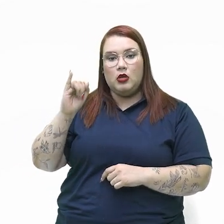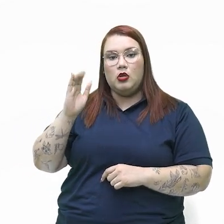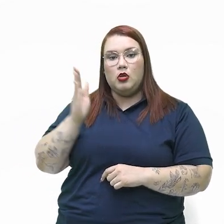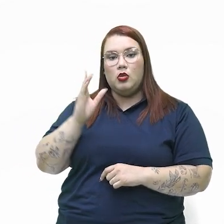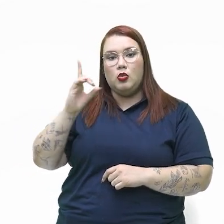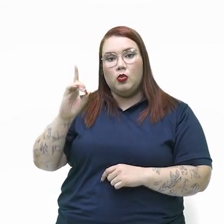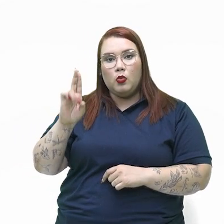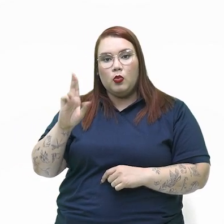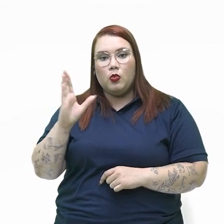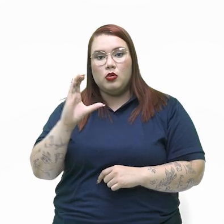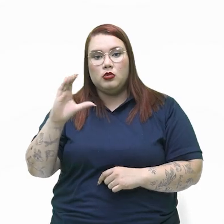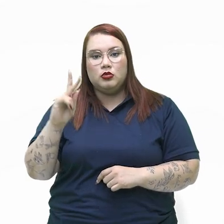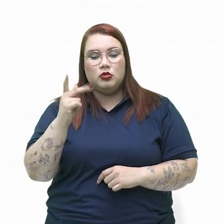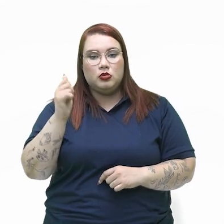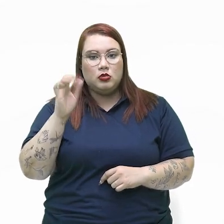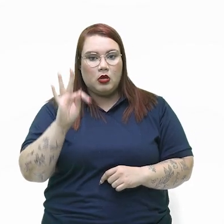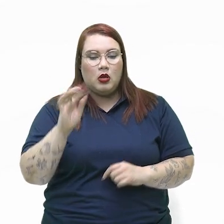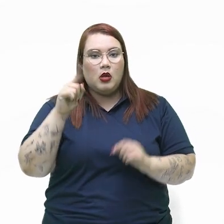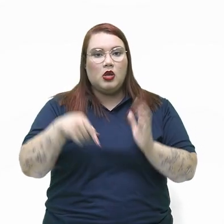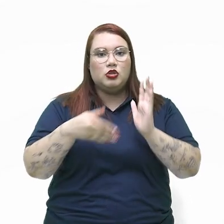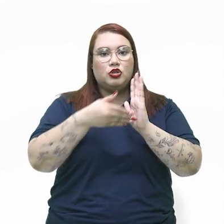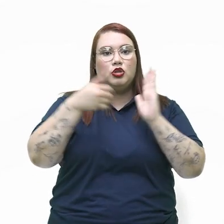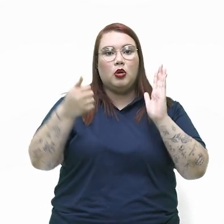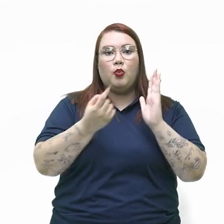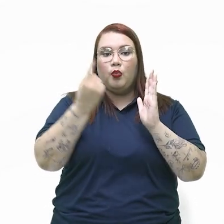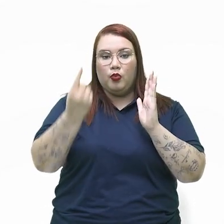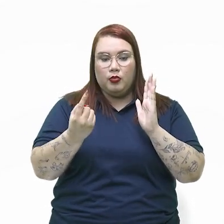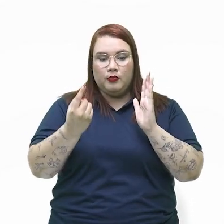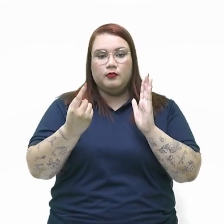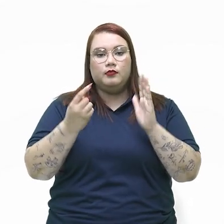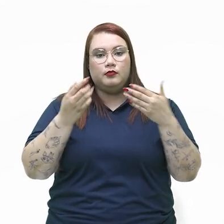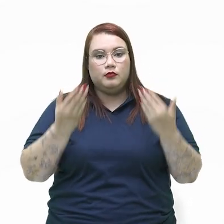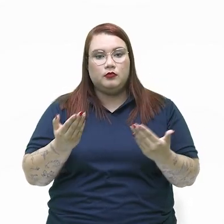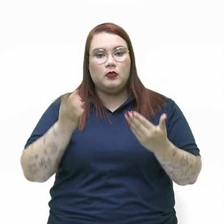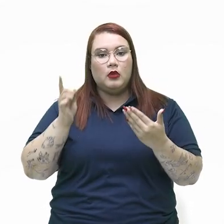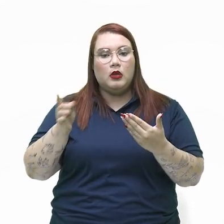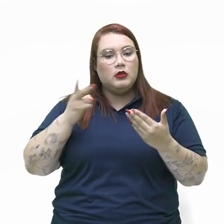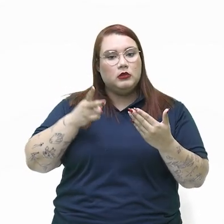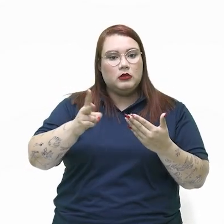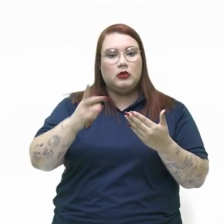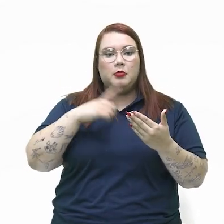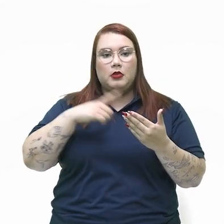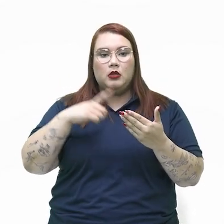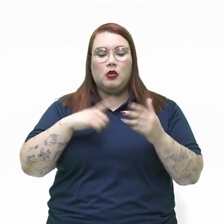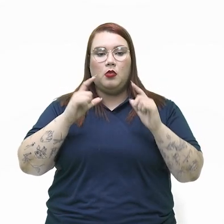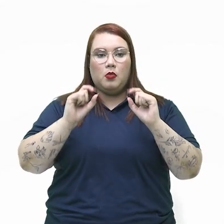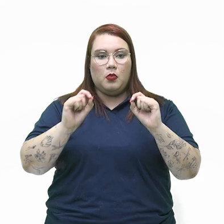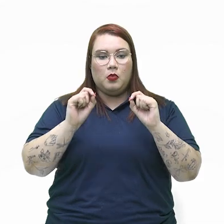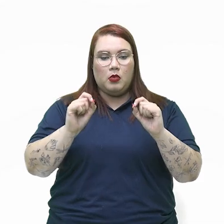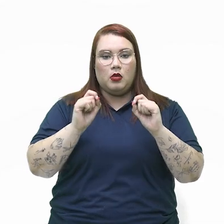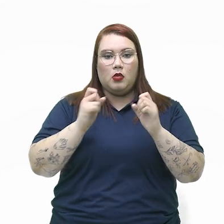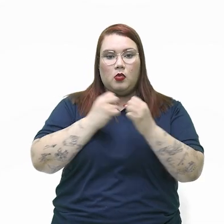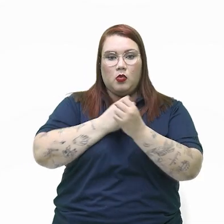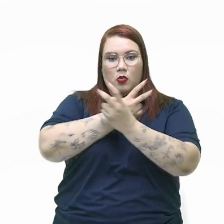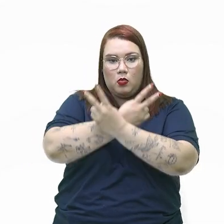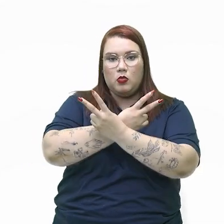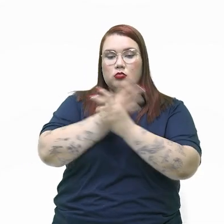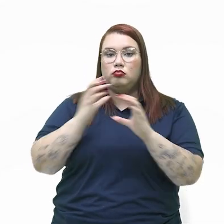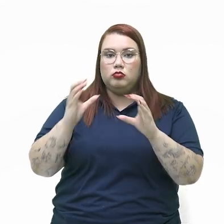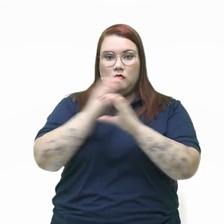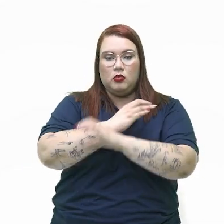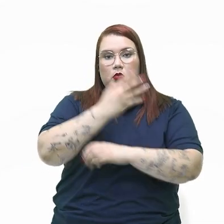parte do cromossomo, tá? De um dos pares. Nesse caso, o indivíduo ele sempre vai ter o cromossomo